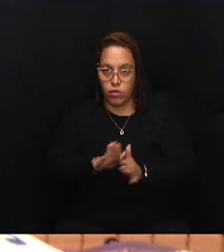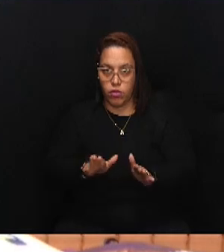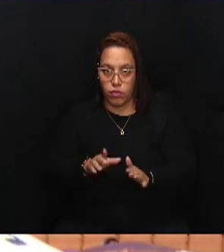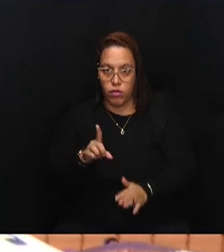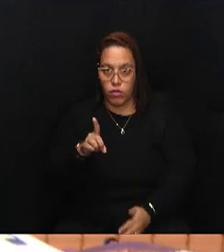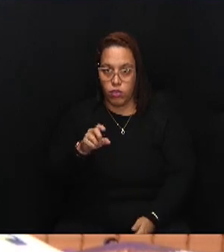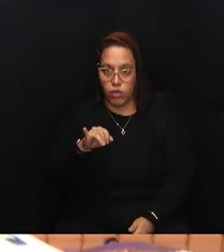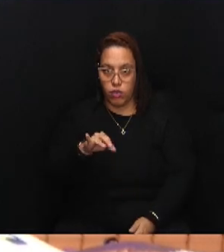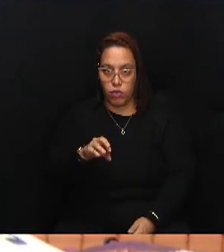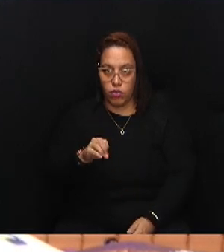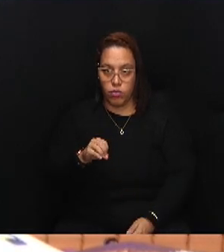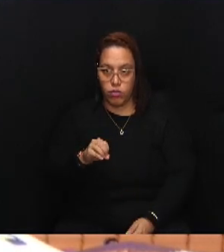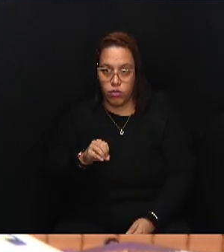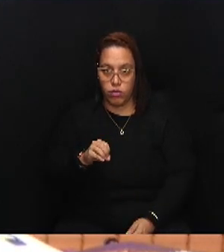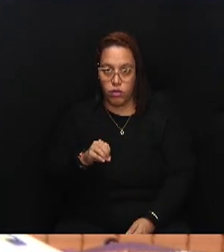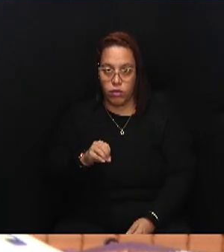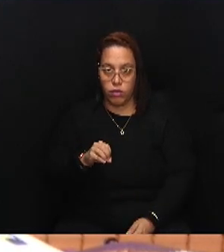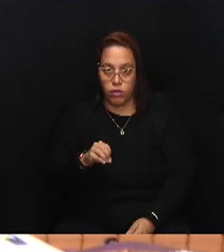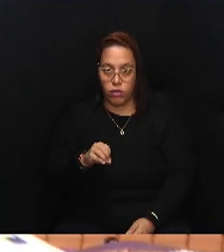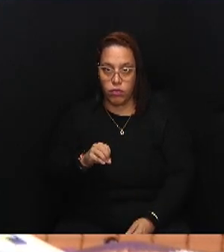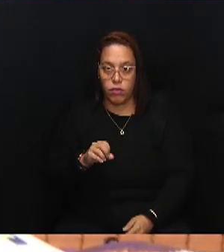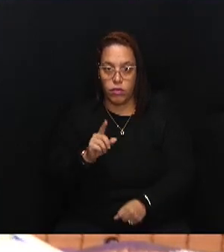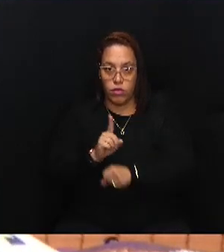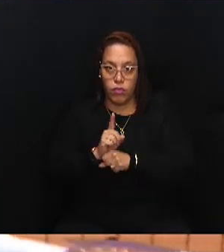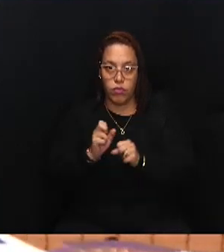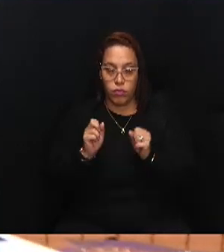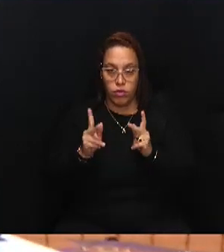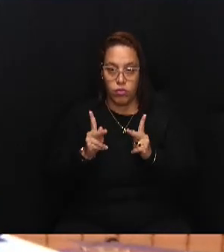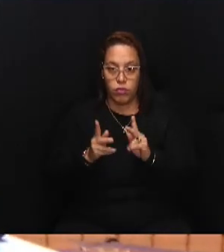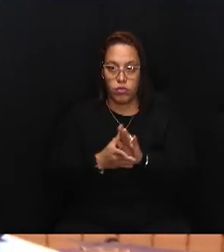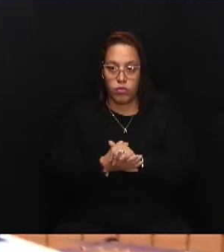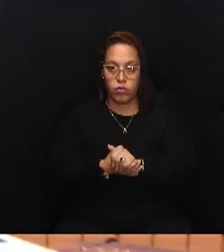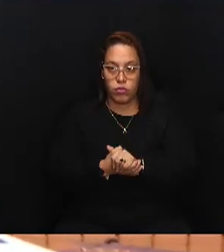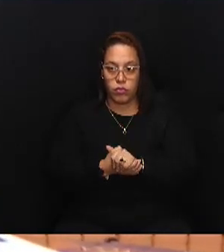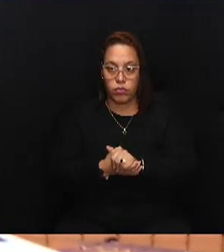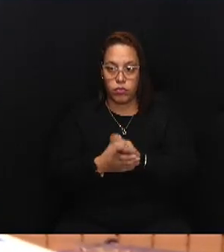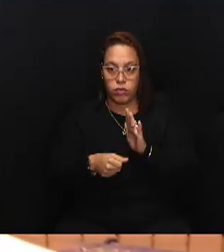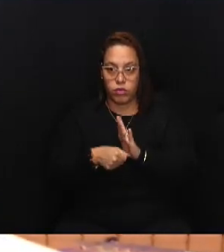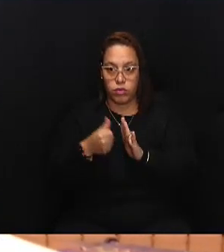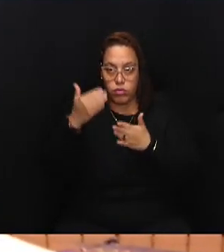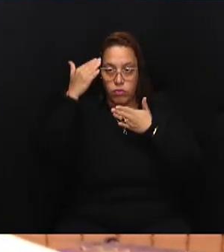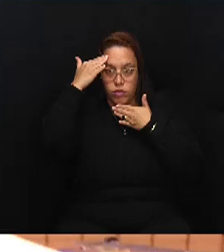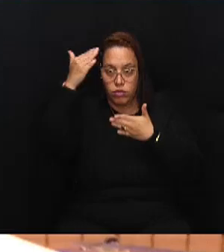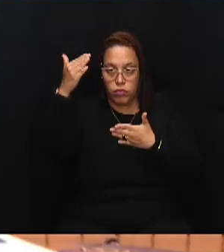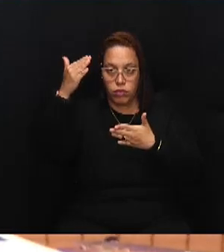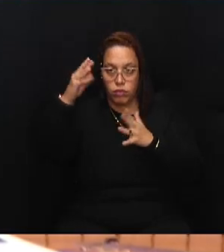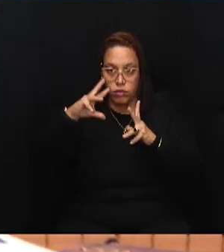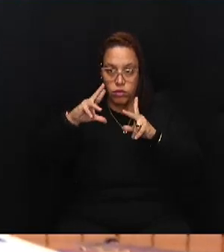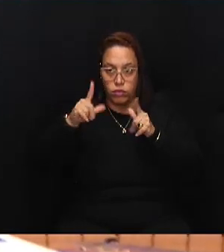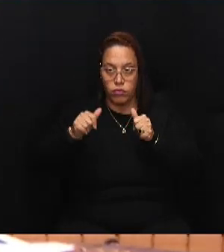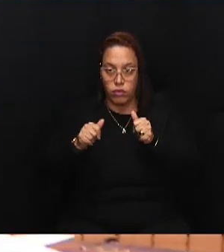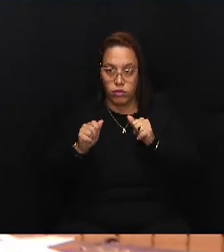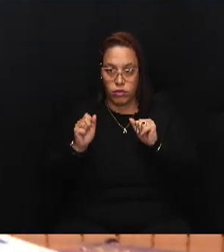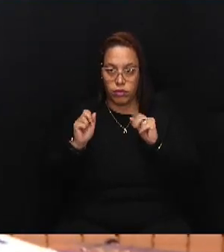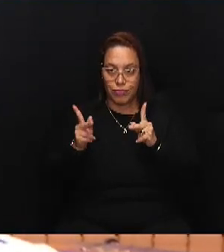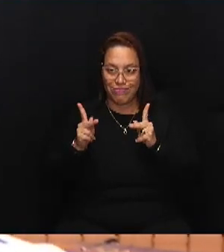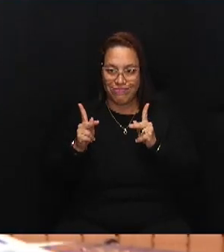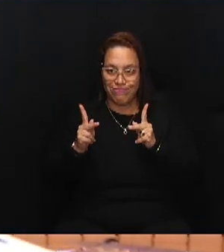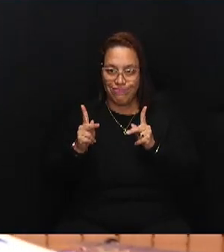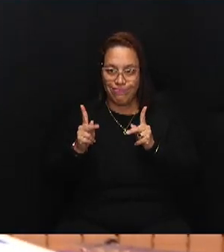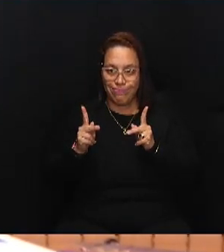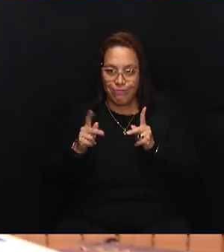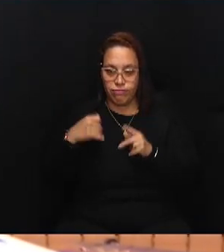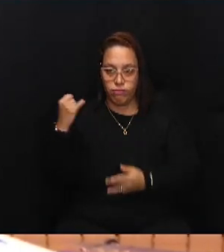Diego? Certo. Doutora? Então, primeiramente, eu gostaria de agradecer a todos vocês, tá? Eu acho que